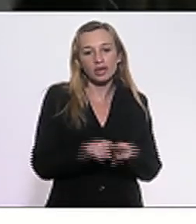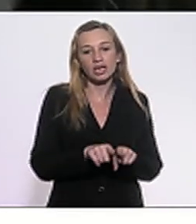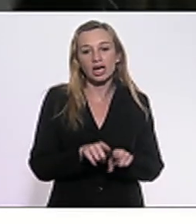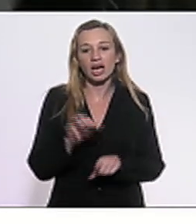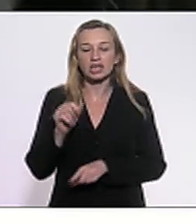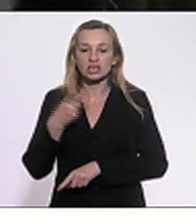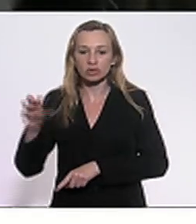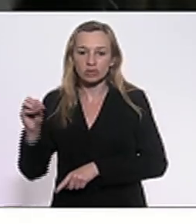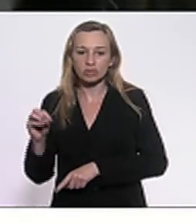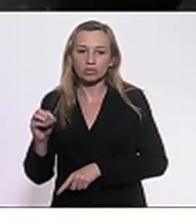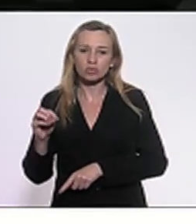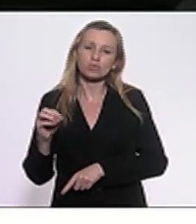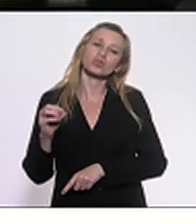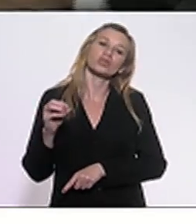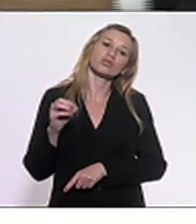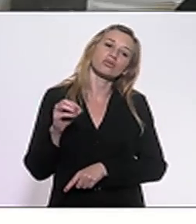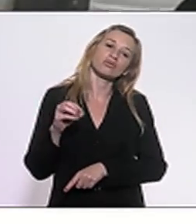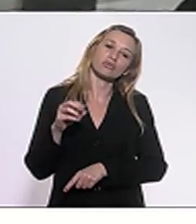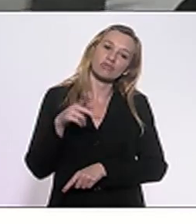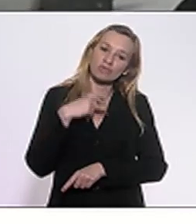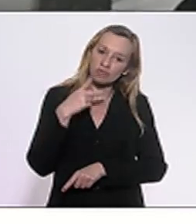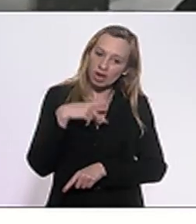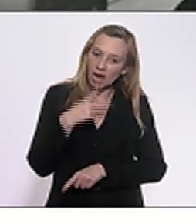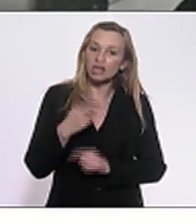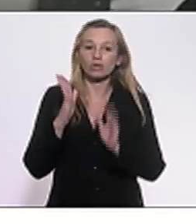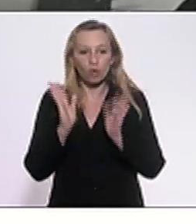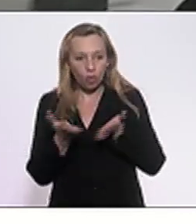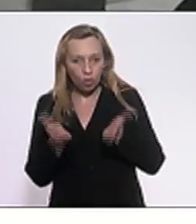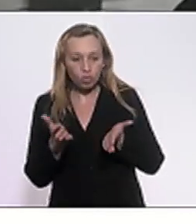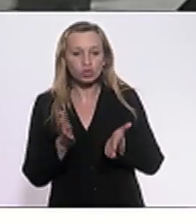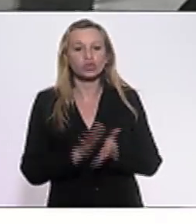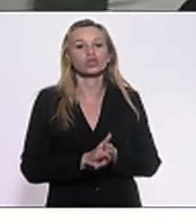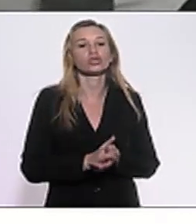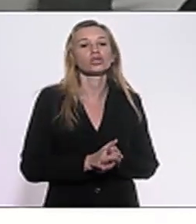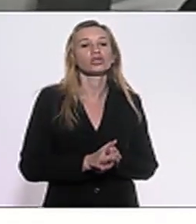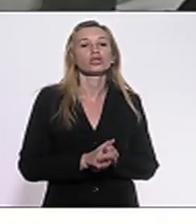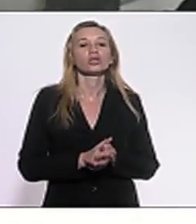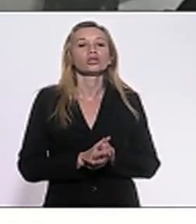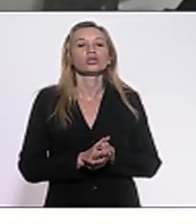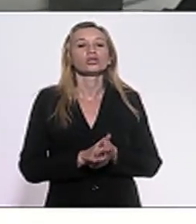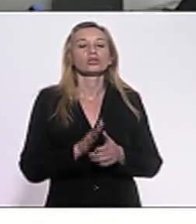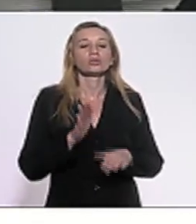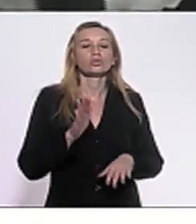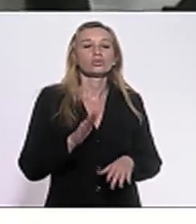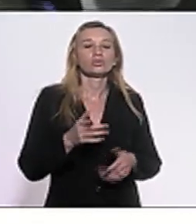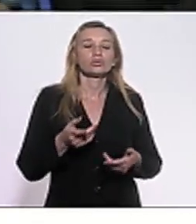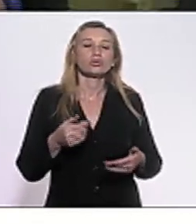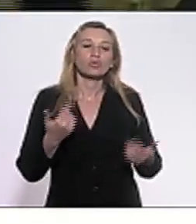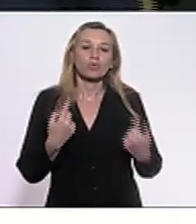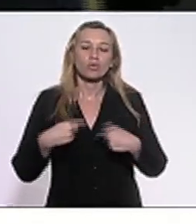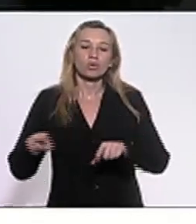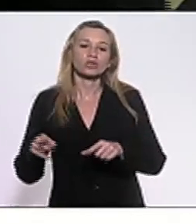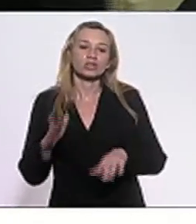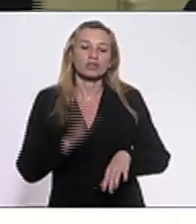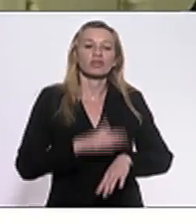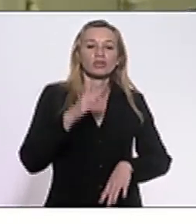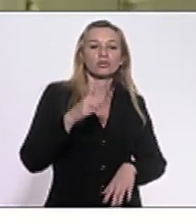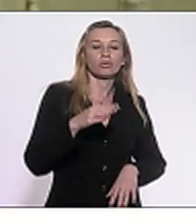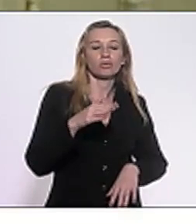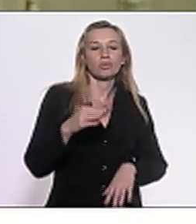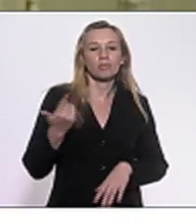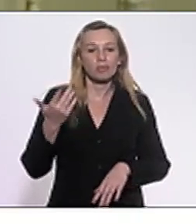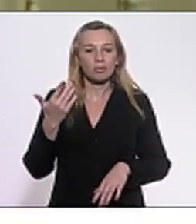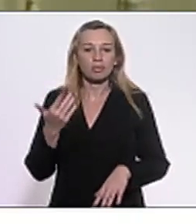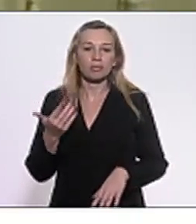sendo tomadas hoje, de momento, de combate ao devedor quanto mais, né? O secretário teve a oportunidade